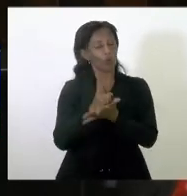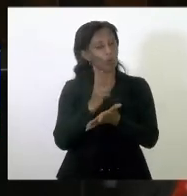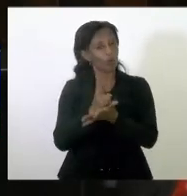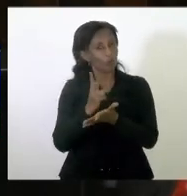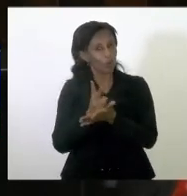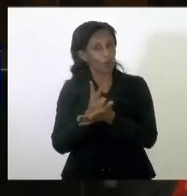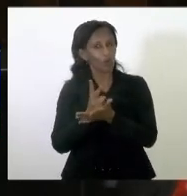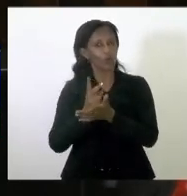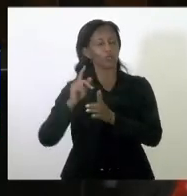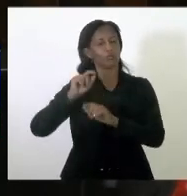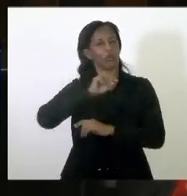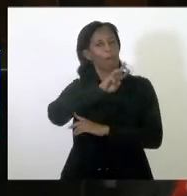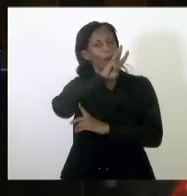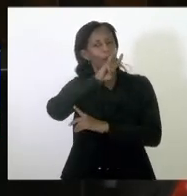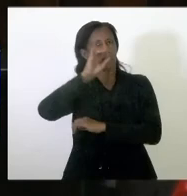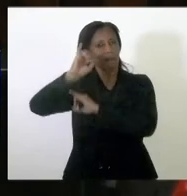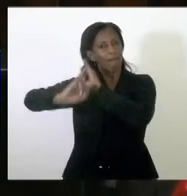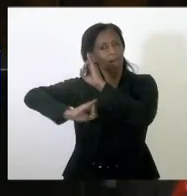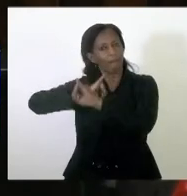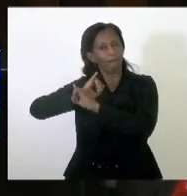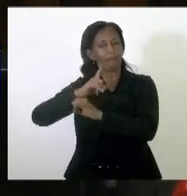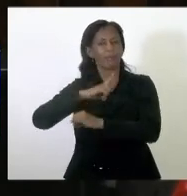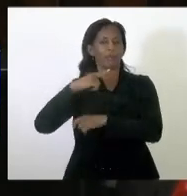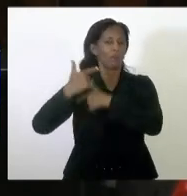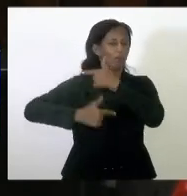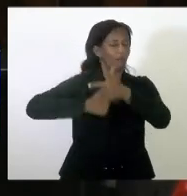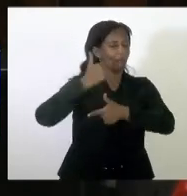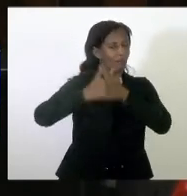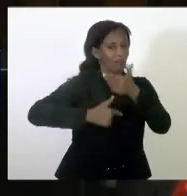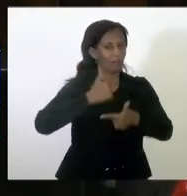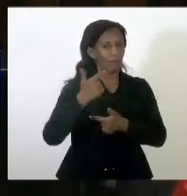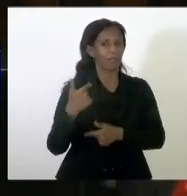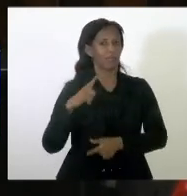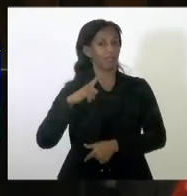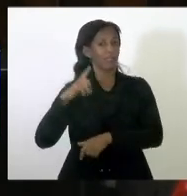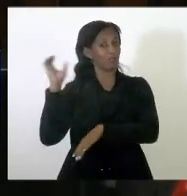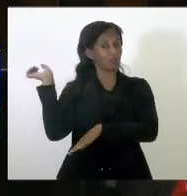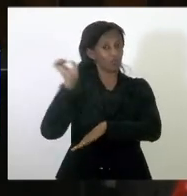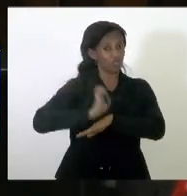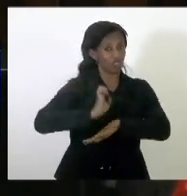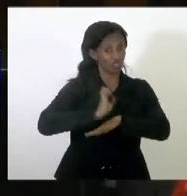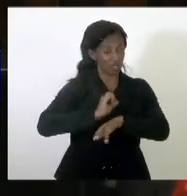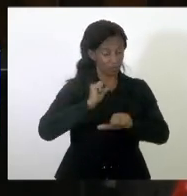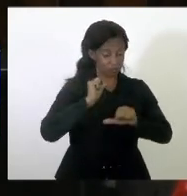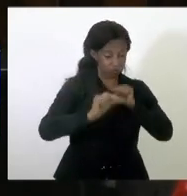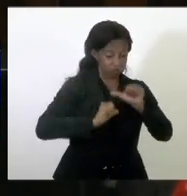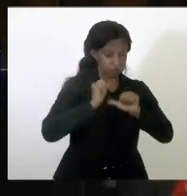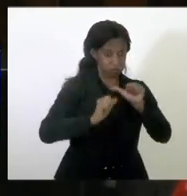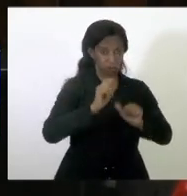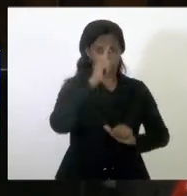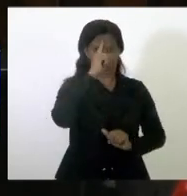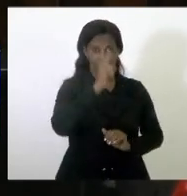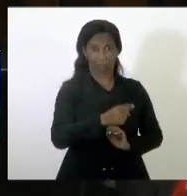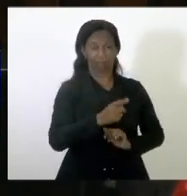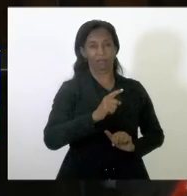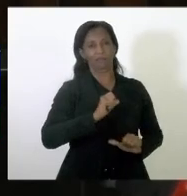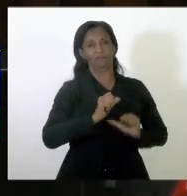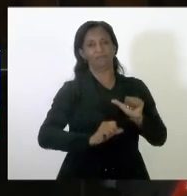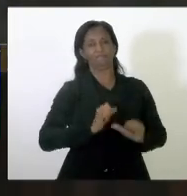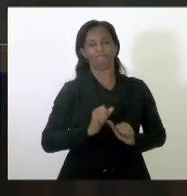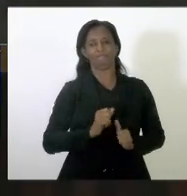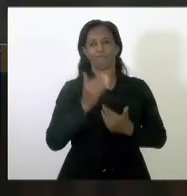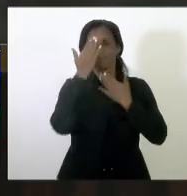Continuem nos acompanhando nas nossas redes sociais, que temos muito trabalho a fazer, temos um estado a reedificar e a ordem a ser restaurada. Muito obrigado, deputada Tia